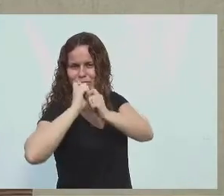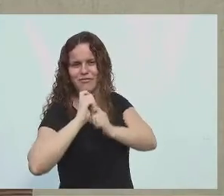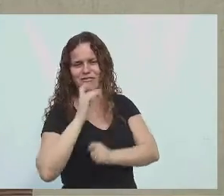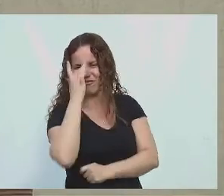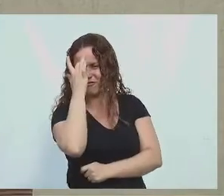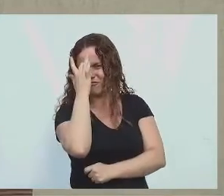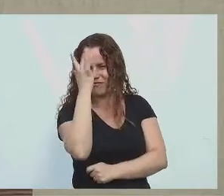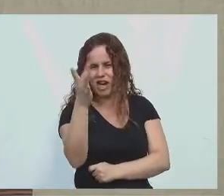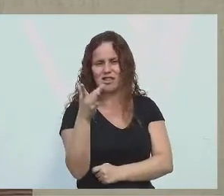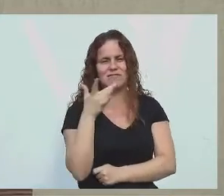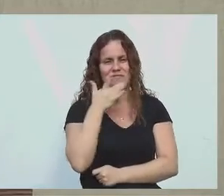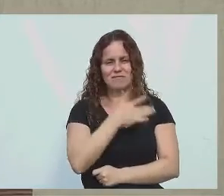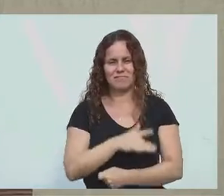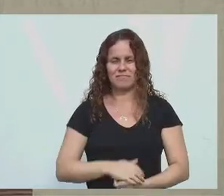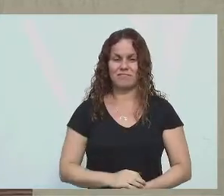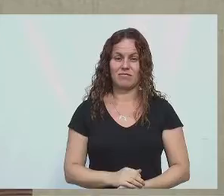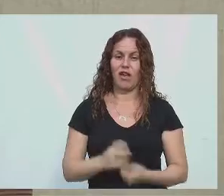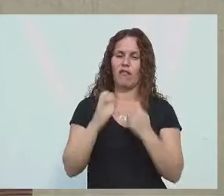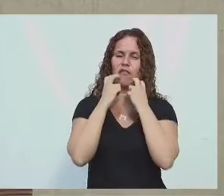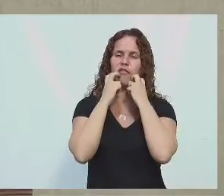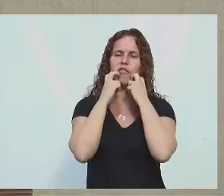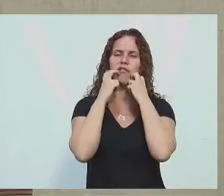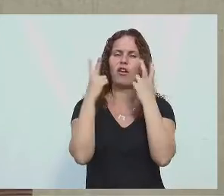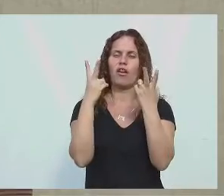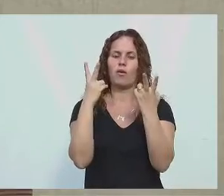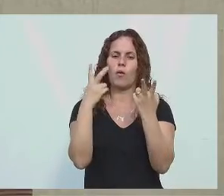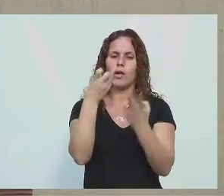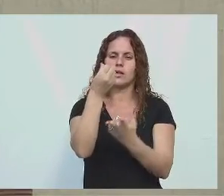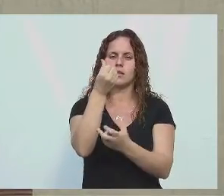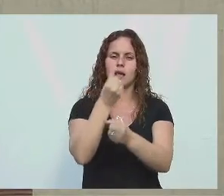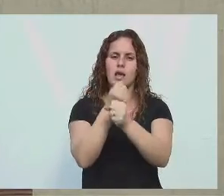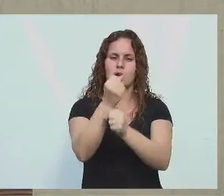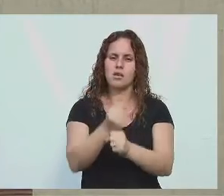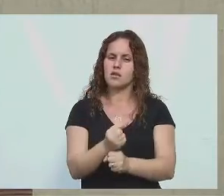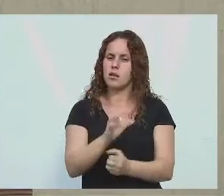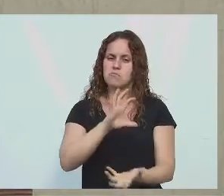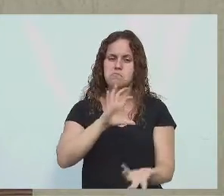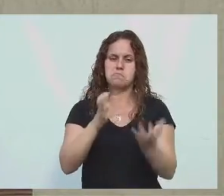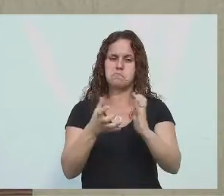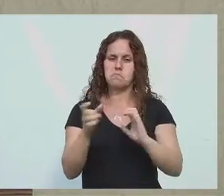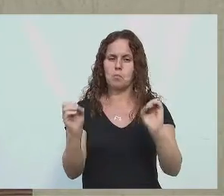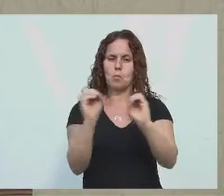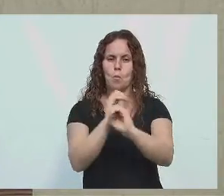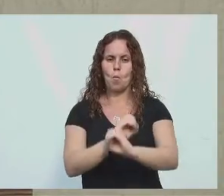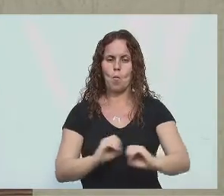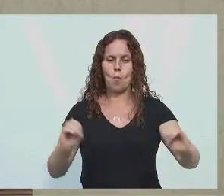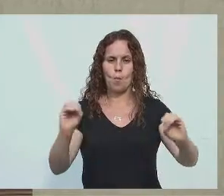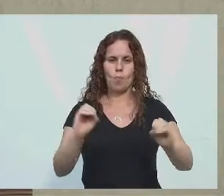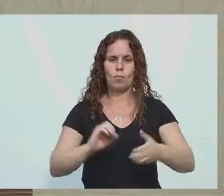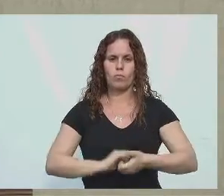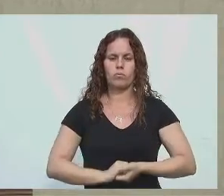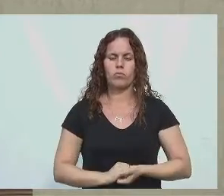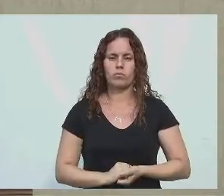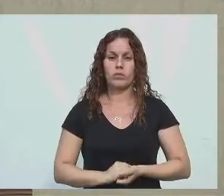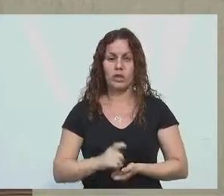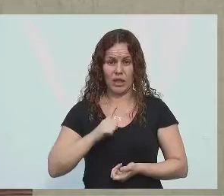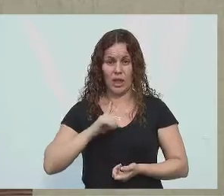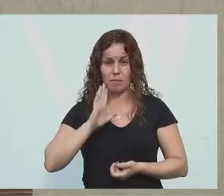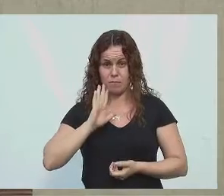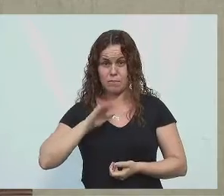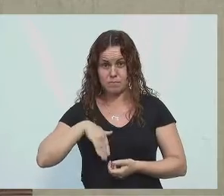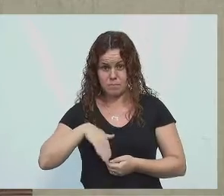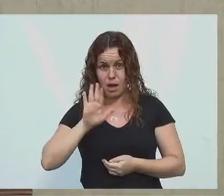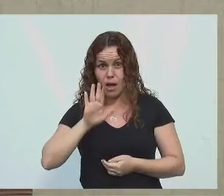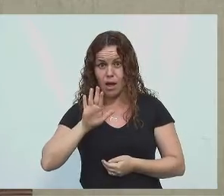Você conhece lá também. É uma vergonha. Tem 6 anos que eles não arrumam aquela porcaria daquele negócio. Deixa eu ver se tem alguma coisa para falar aqui. Ah,